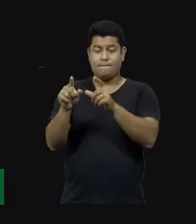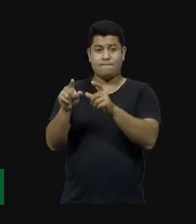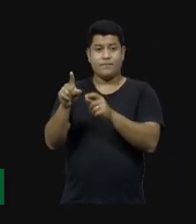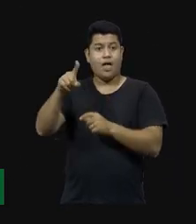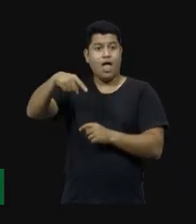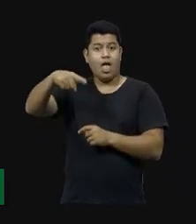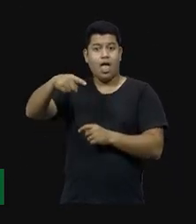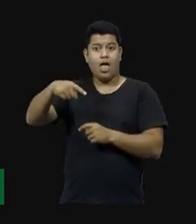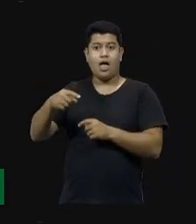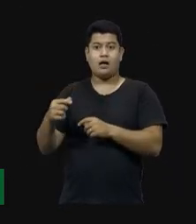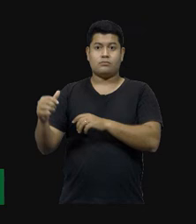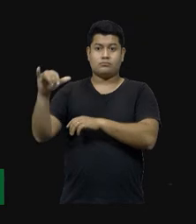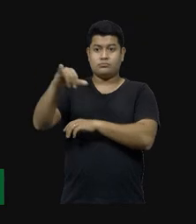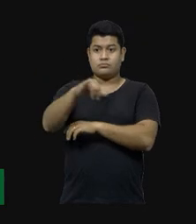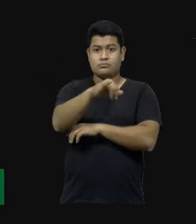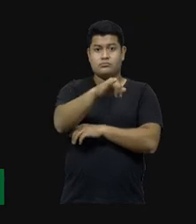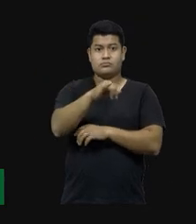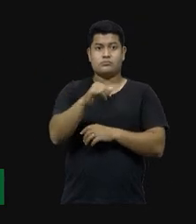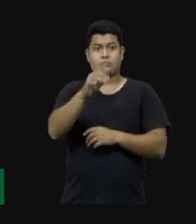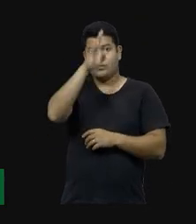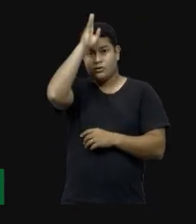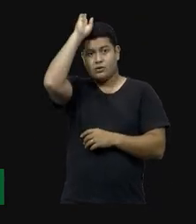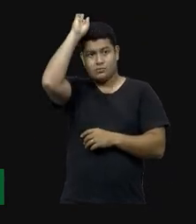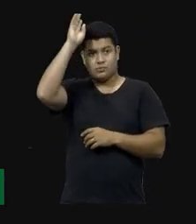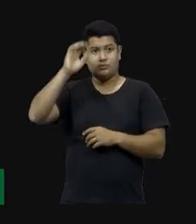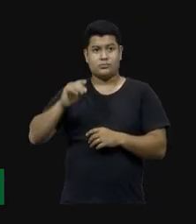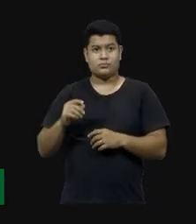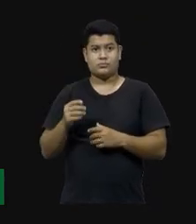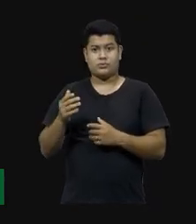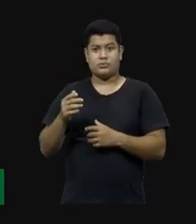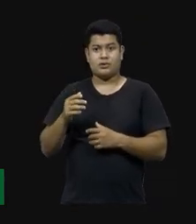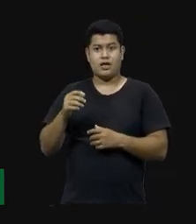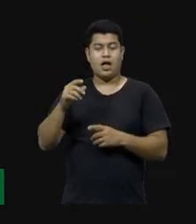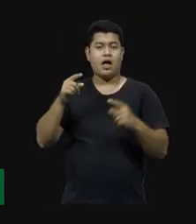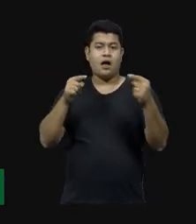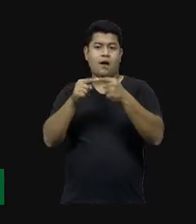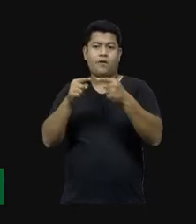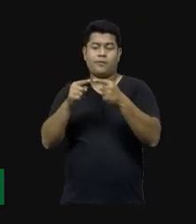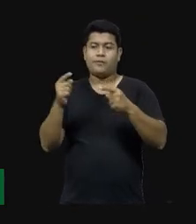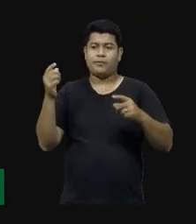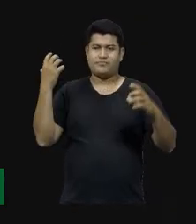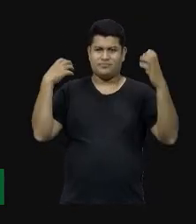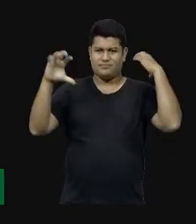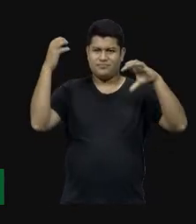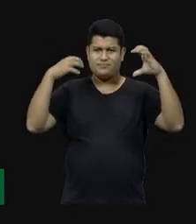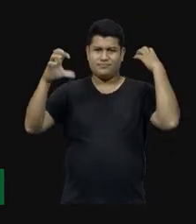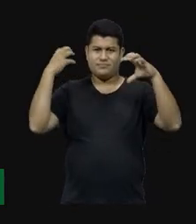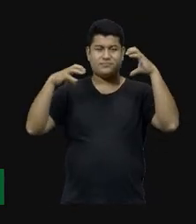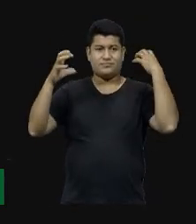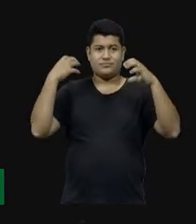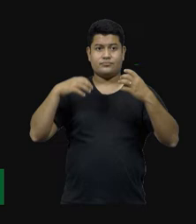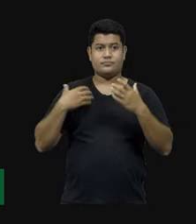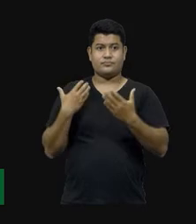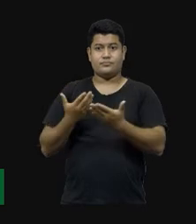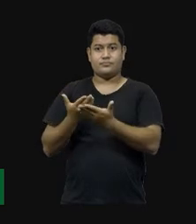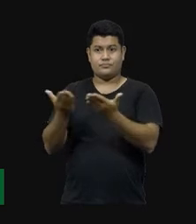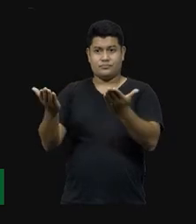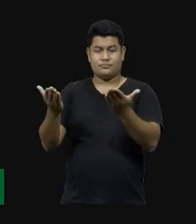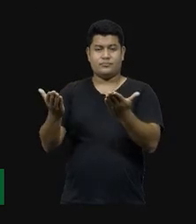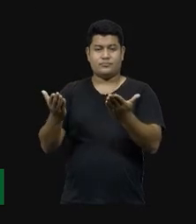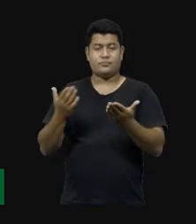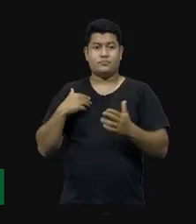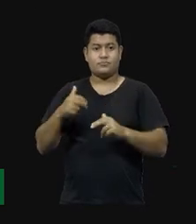é uma aeronave de bombeiro. É a sirene da na ambulância, abre que vai passar, por isso que